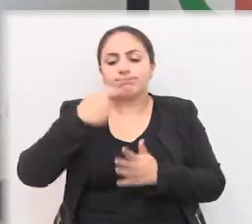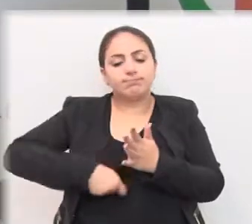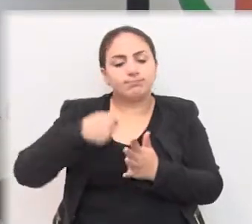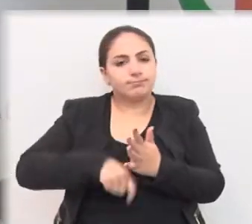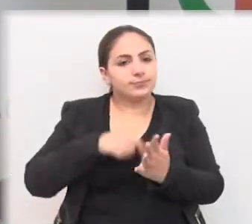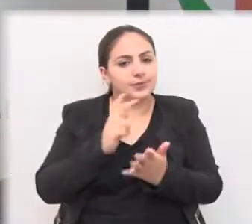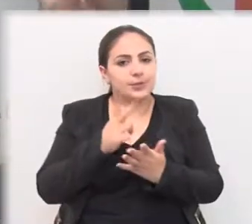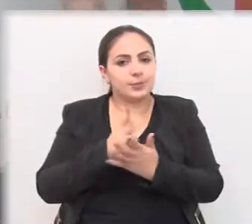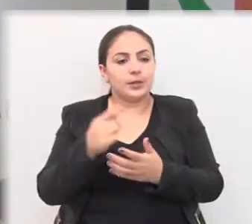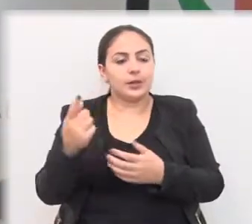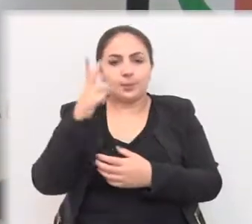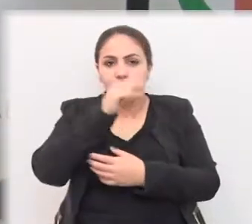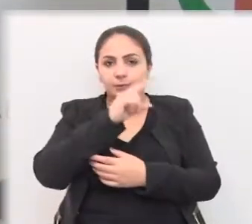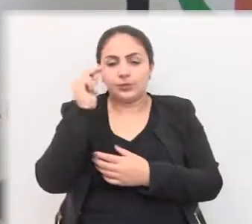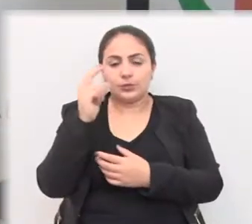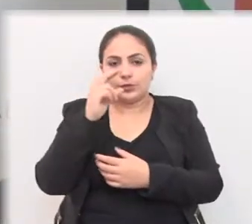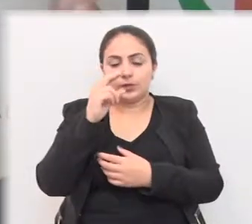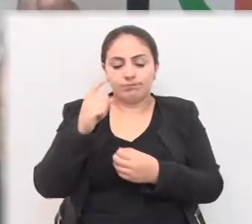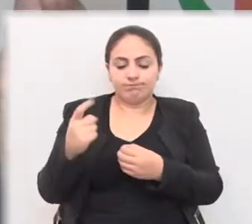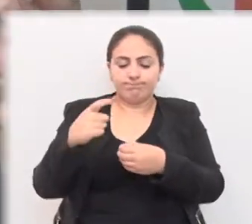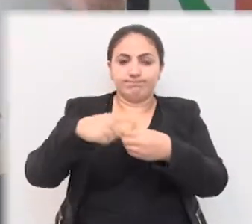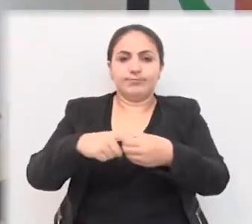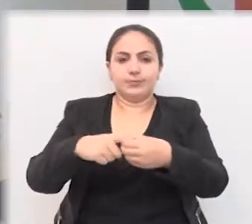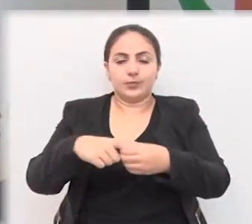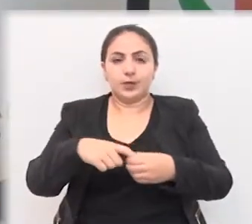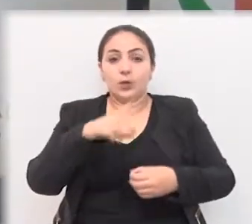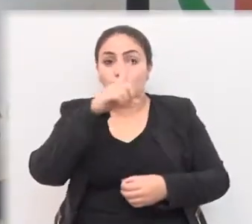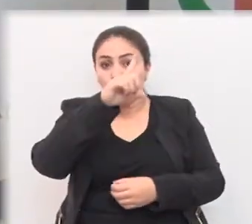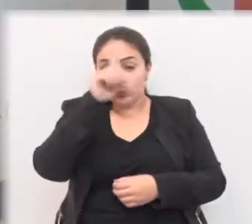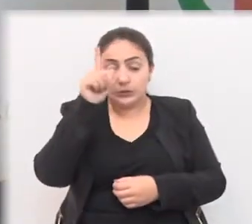muito por isso, a Prefeitura Municipal, na